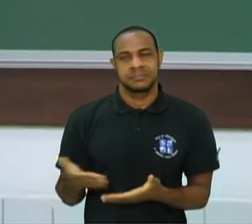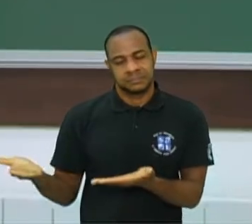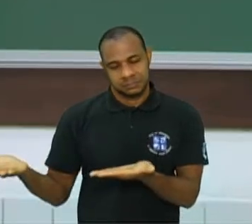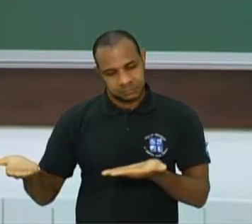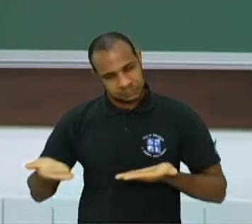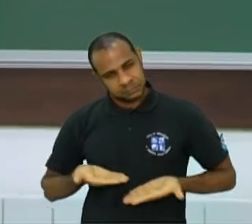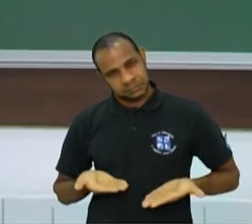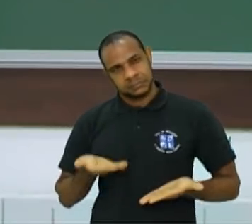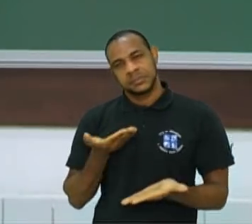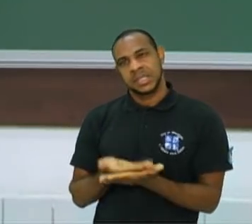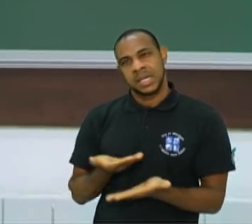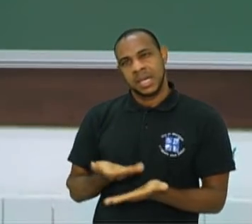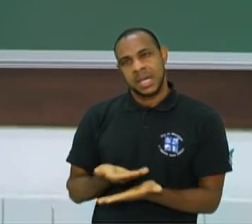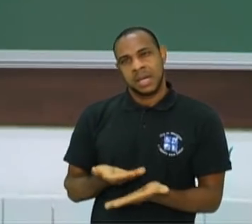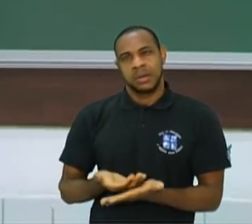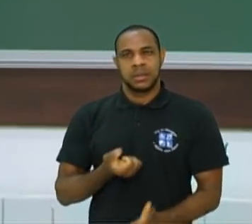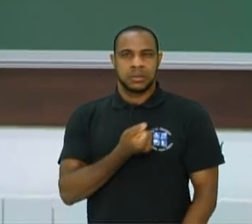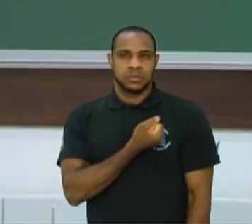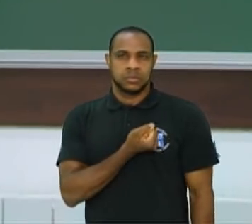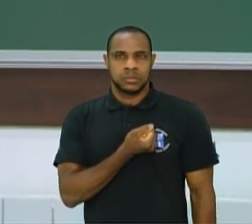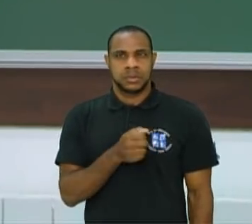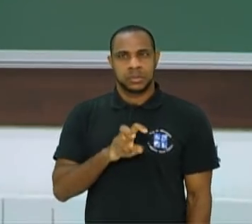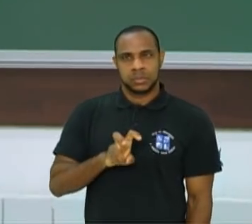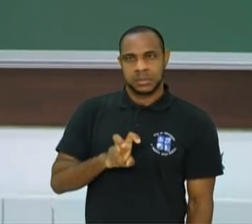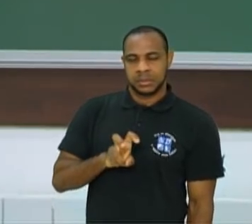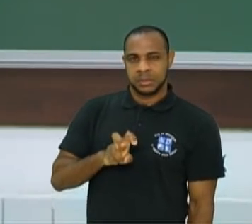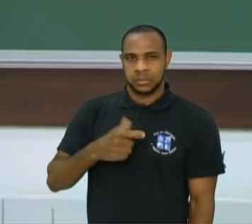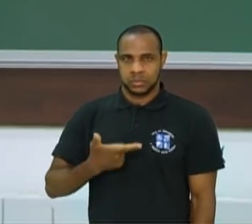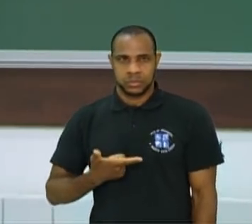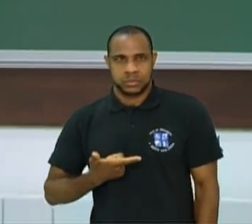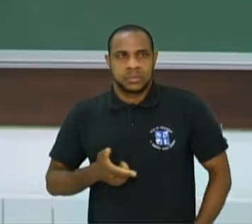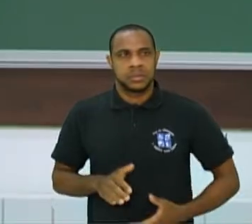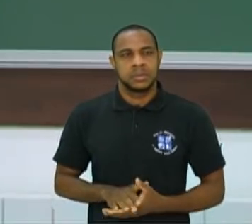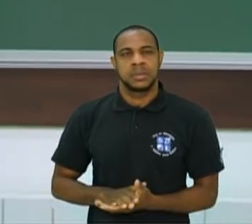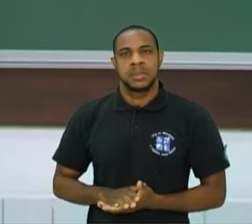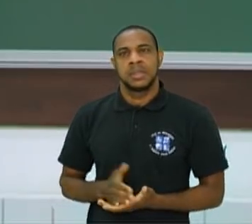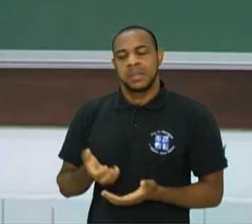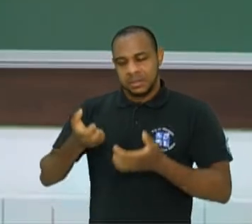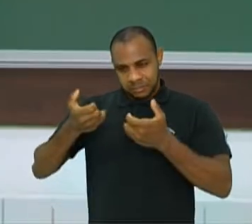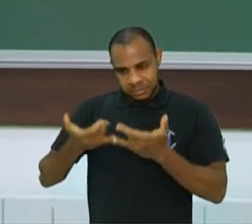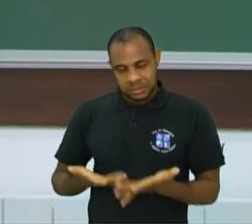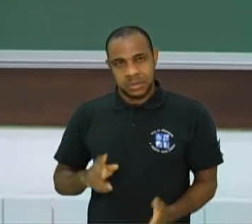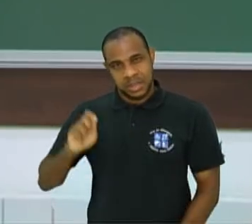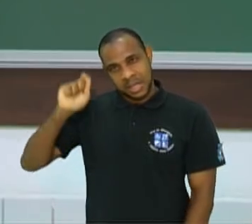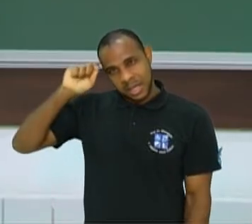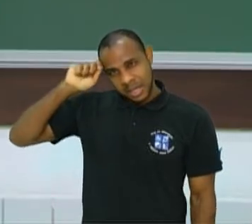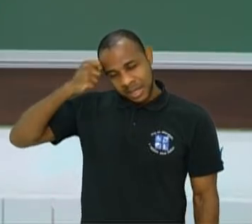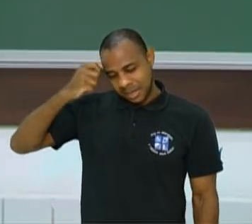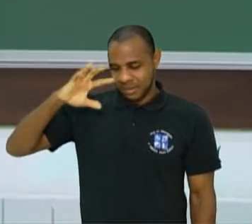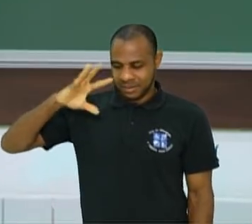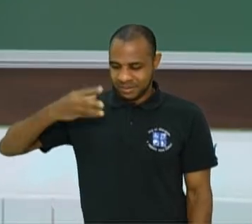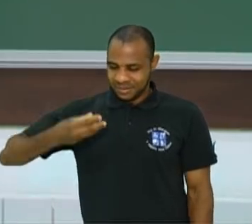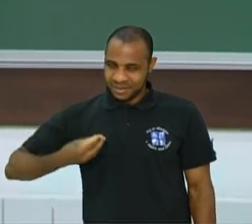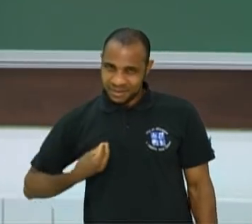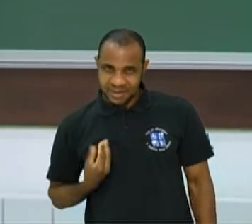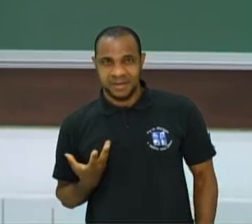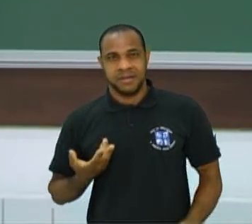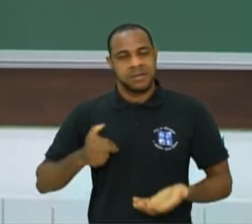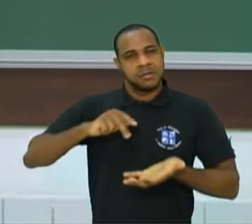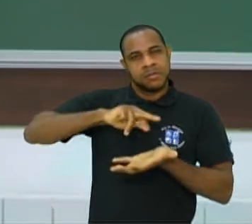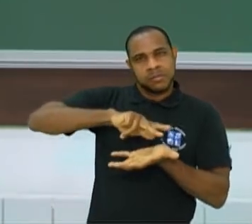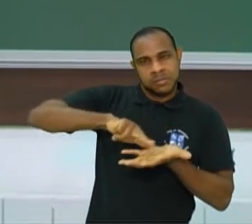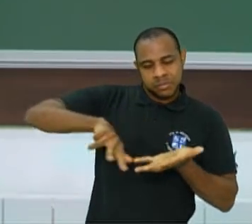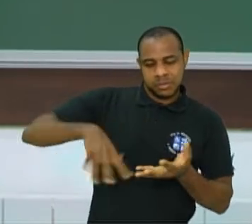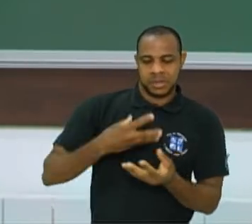Sejam bem-vindos à aula 52. Hoje nós vamos falar sobre arte afrodescendente, artes visuais, técnicas e elementos da